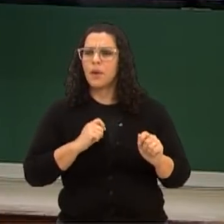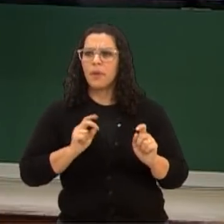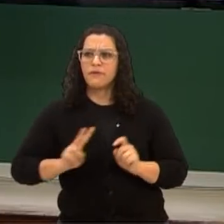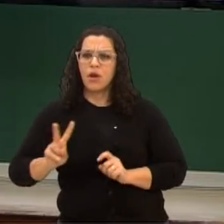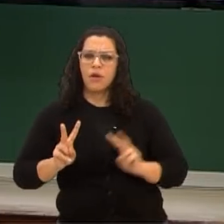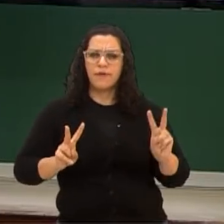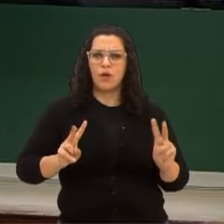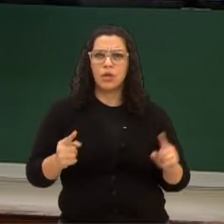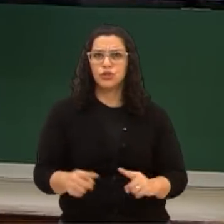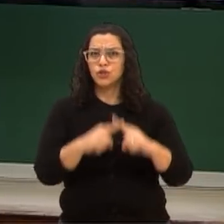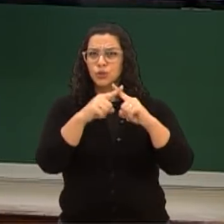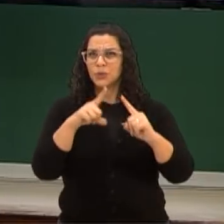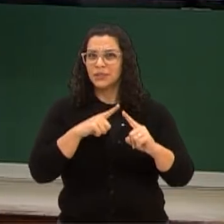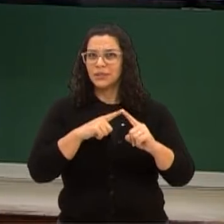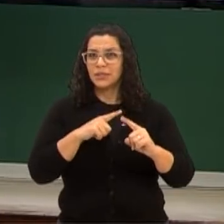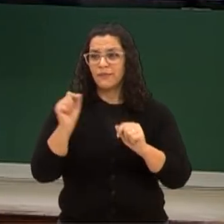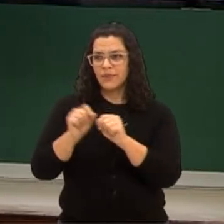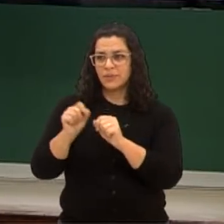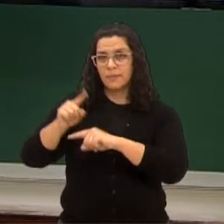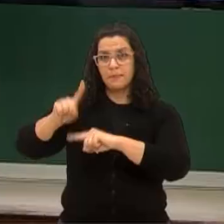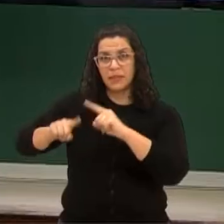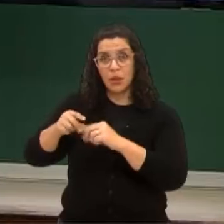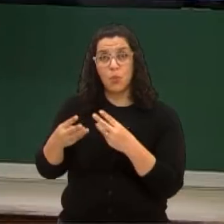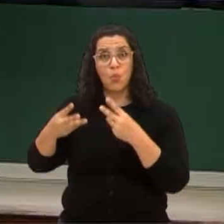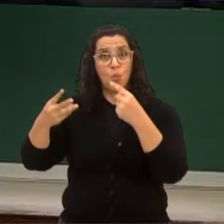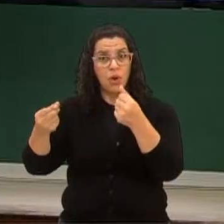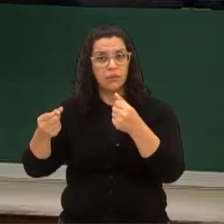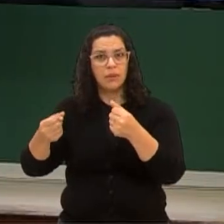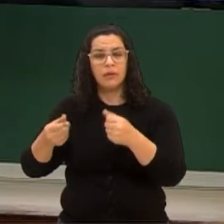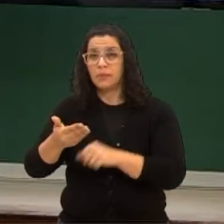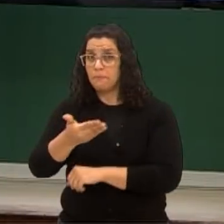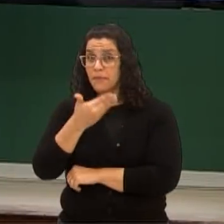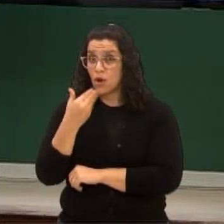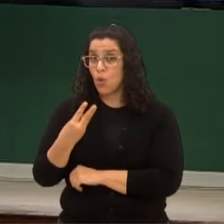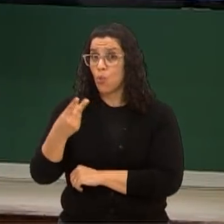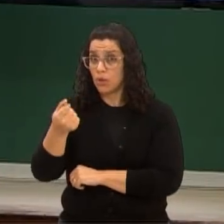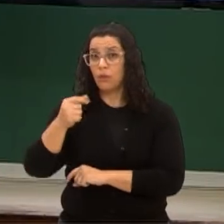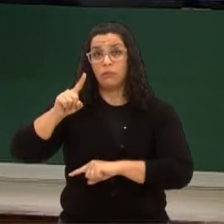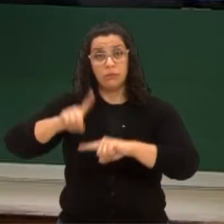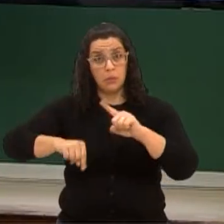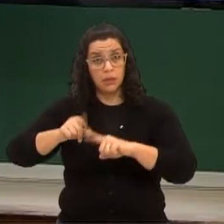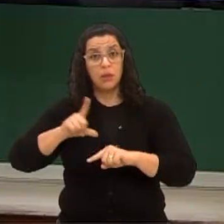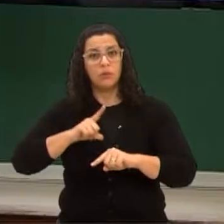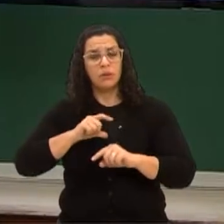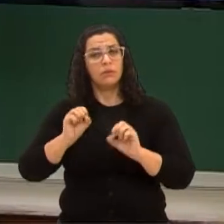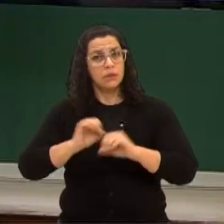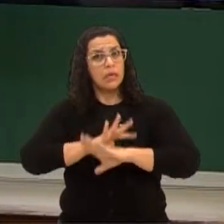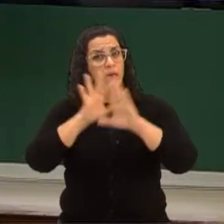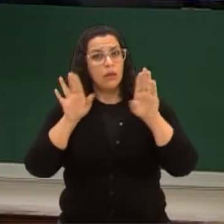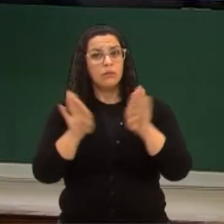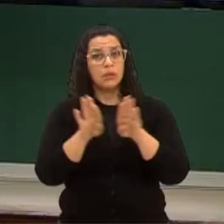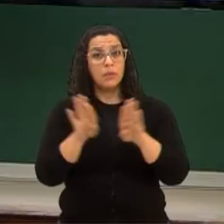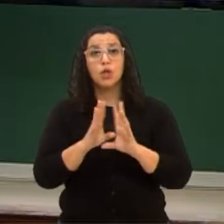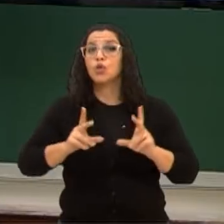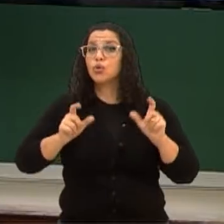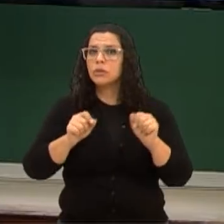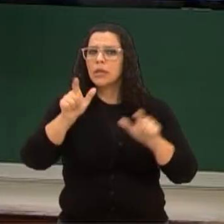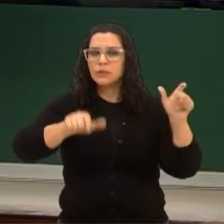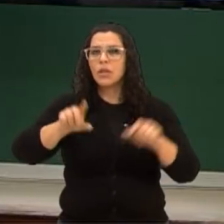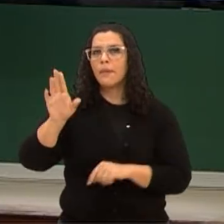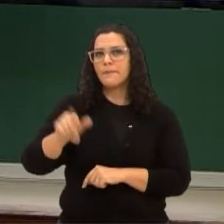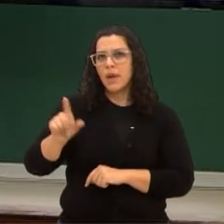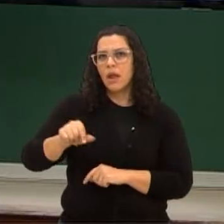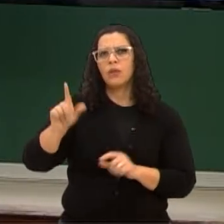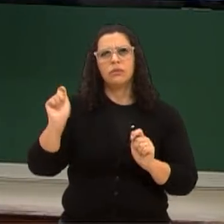concorrência para que produzam um produto melhor, de melhor qualidade e que, claro, seja acessível, que as